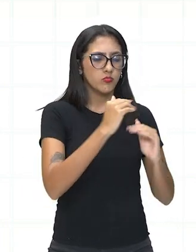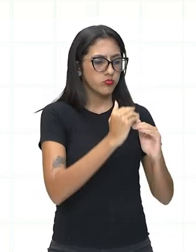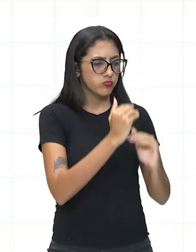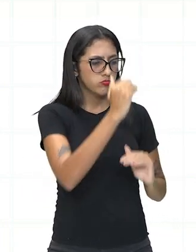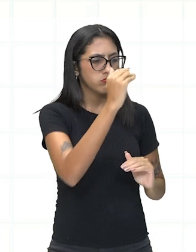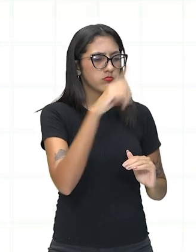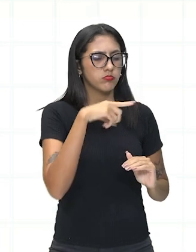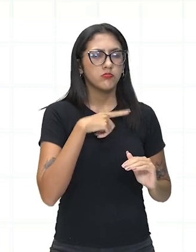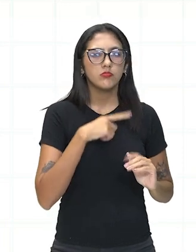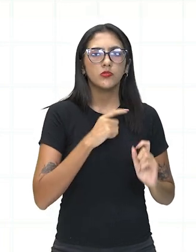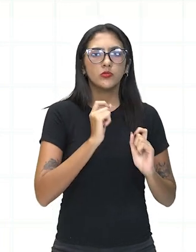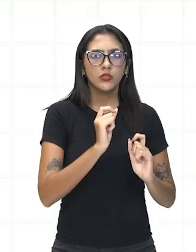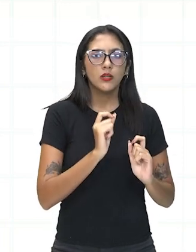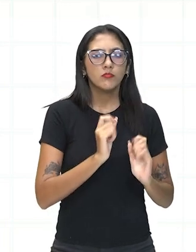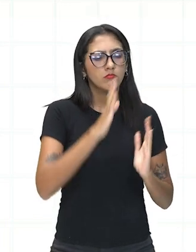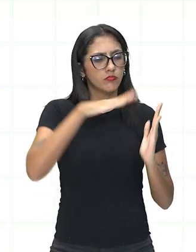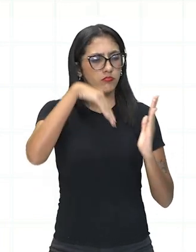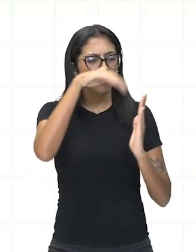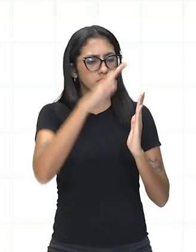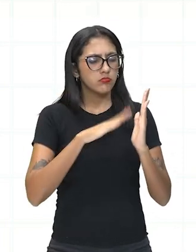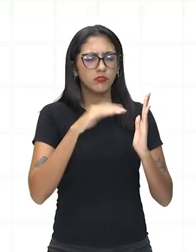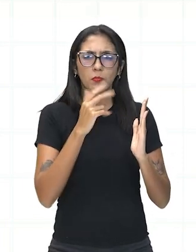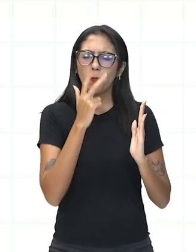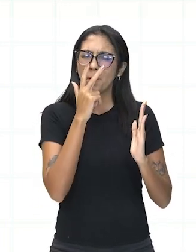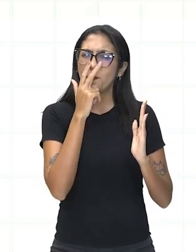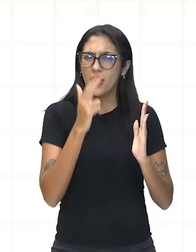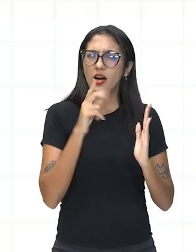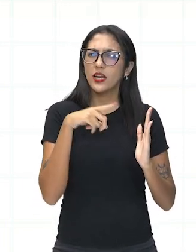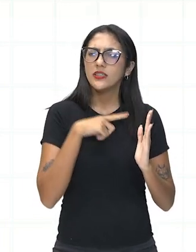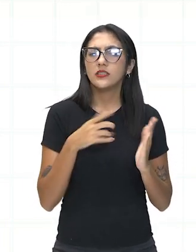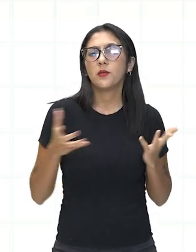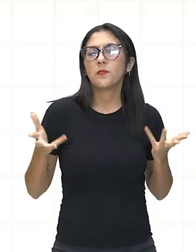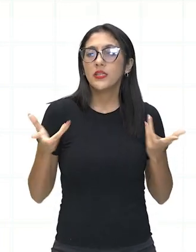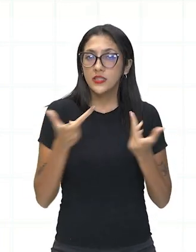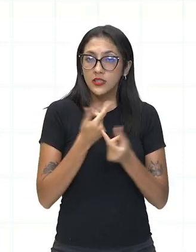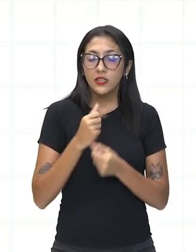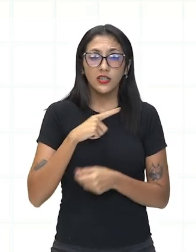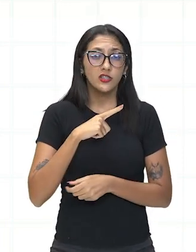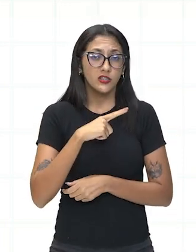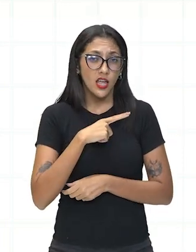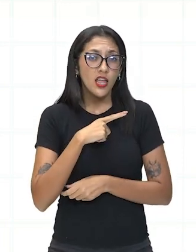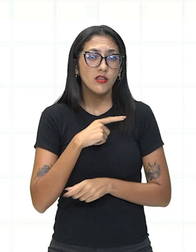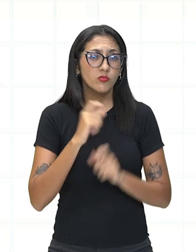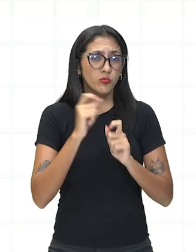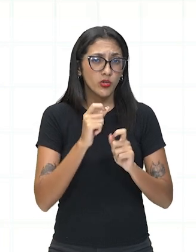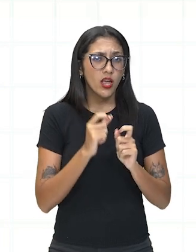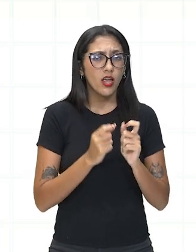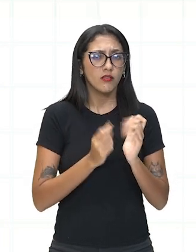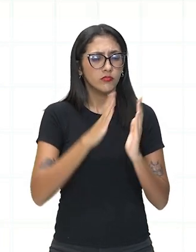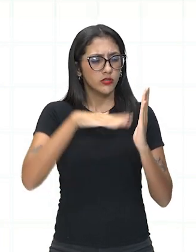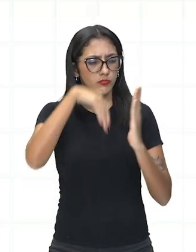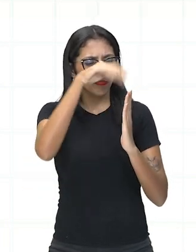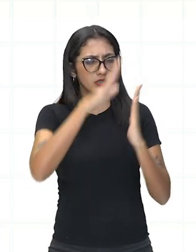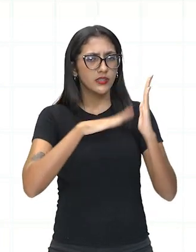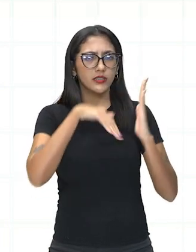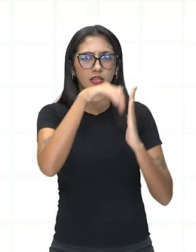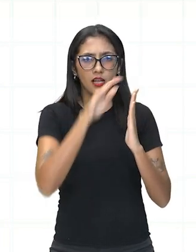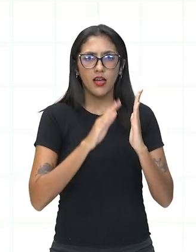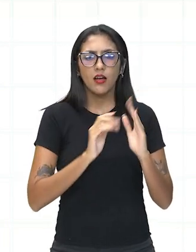quadros aqui. E pelo visto eles têm a capacidade e habilidade, né? De fazer esse tipo de atividade que é o